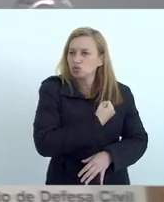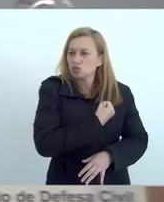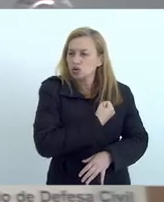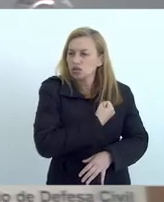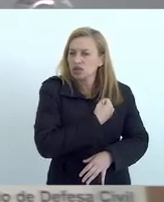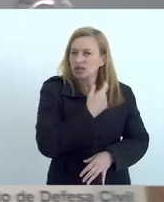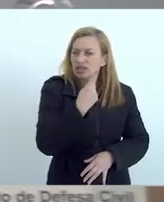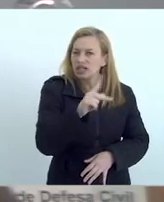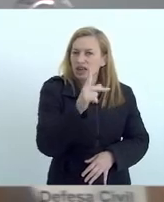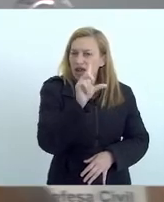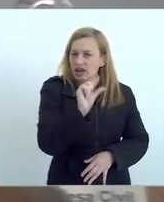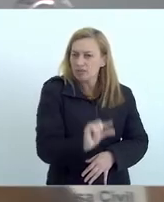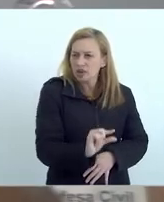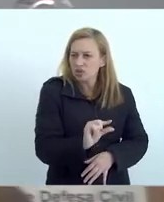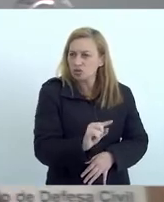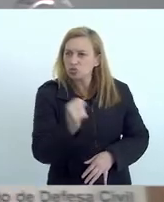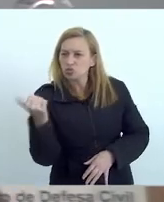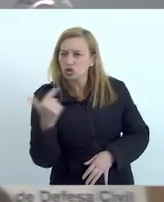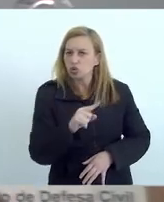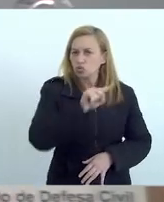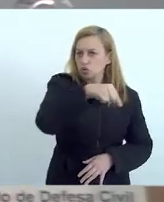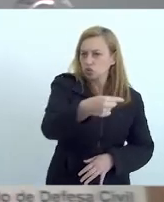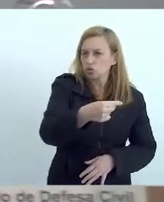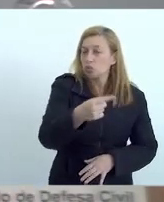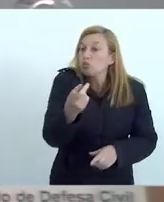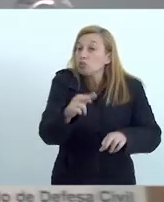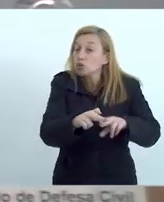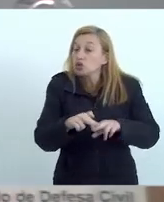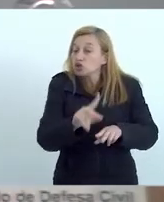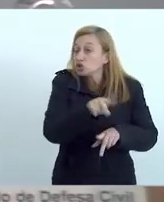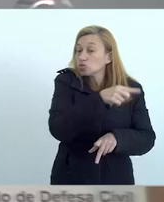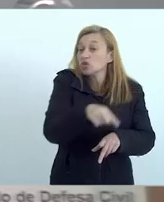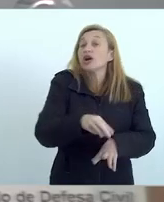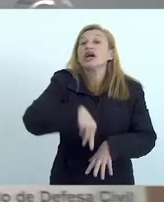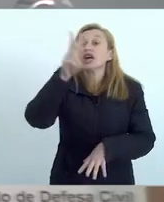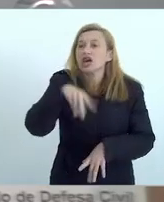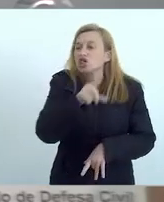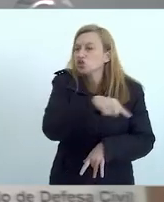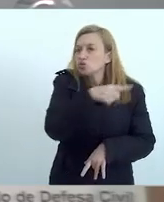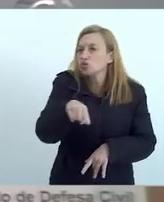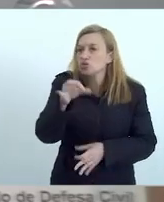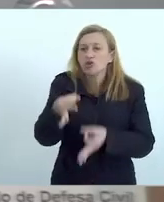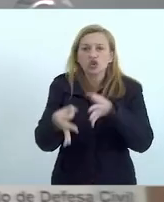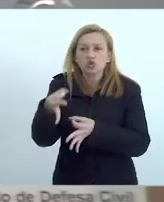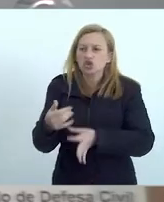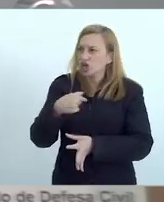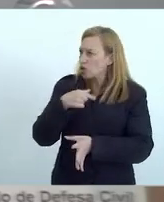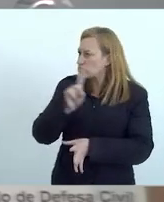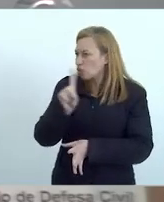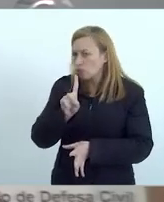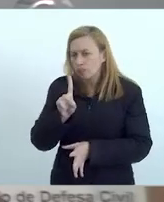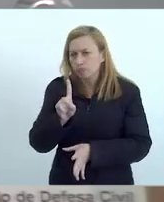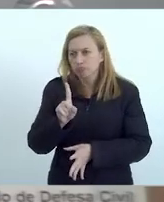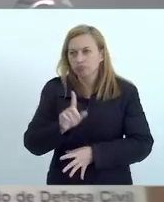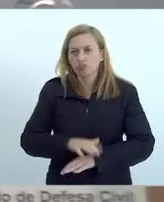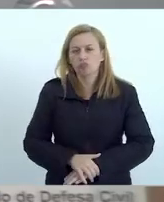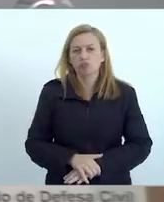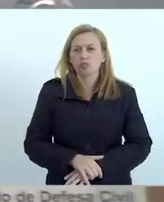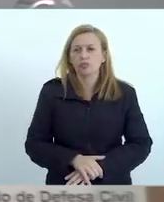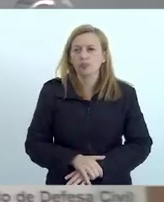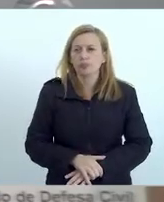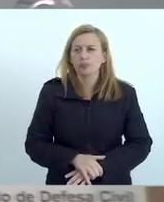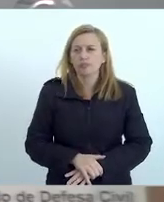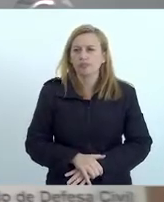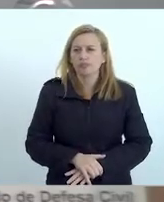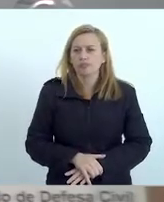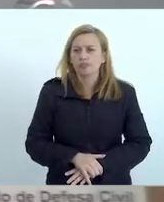e foi por isso que ele foi excluído ver quem excluiu ele foi a justiça não fui eu eu eu